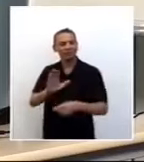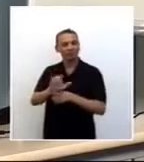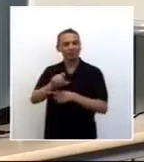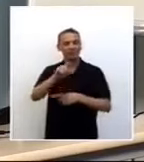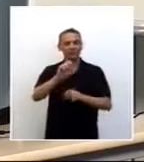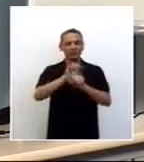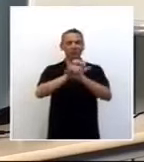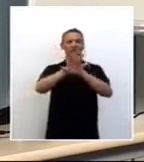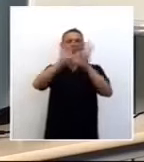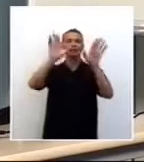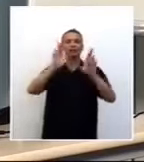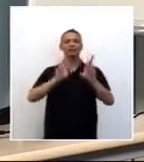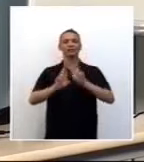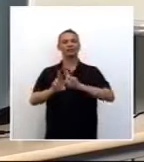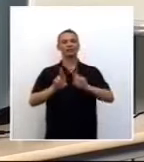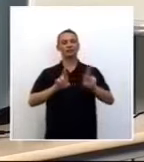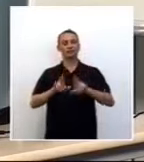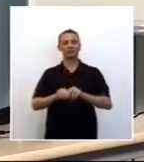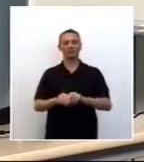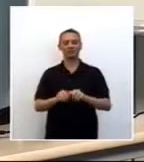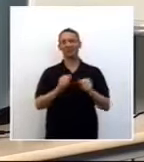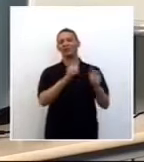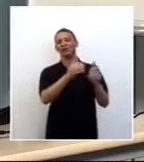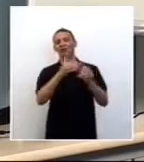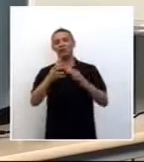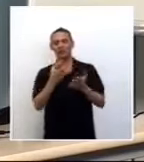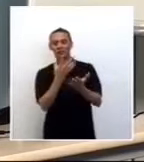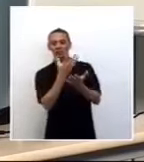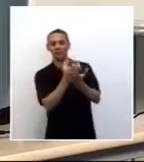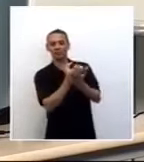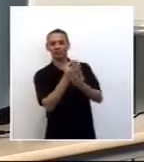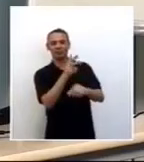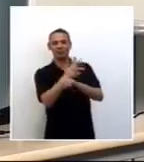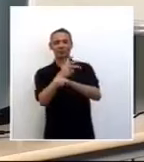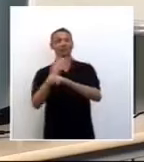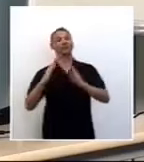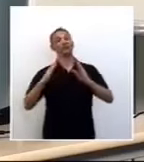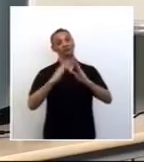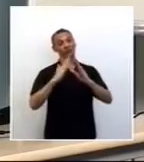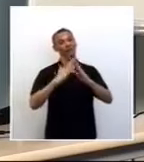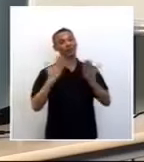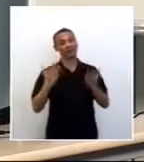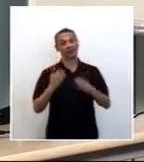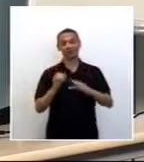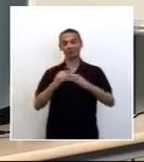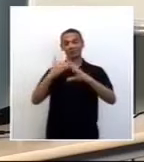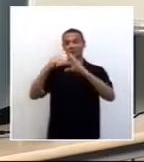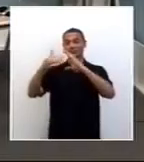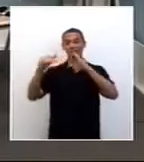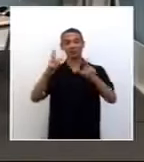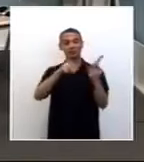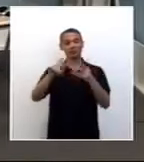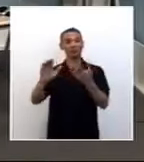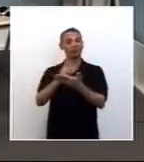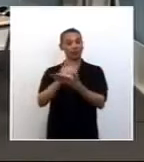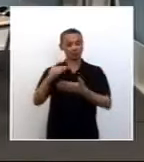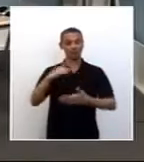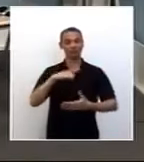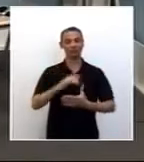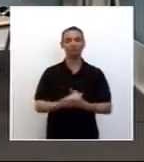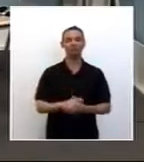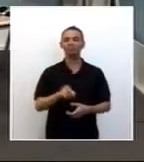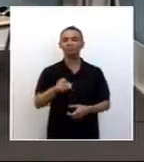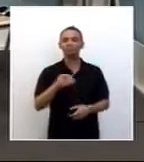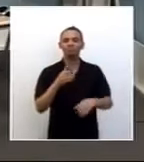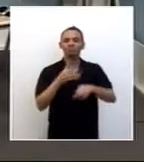vocês a responder as questões é um vídeo bem caseiro né que você já receberam vários dos professores Nesse estilo e aí tem algum comentário